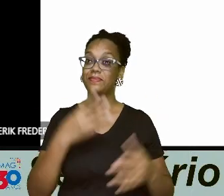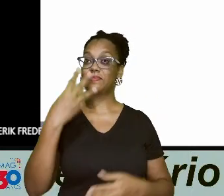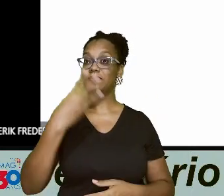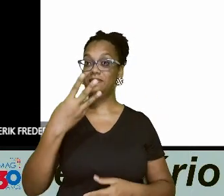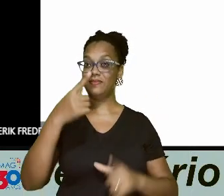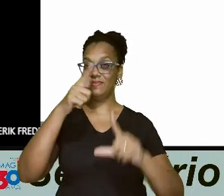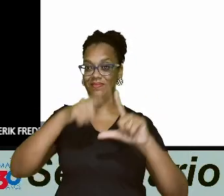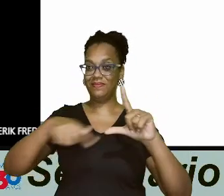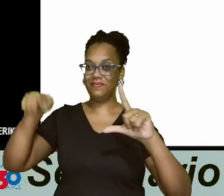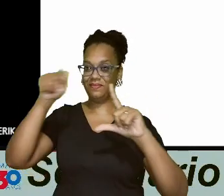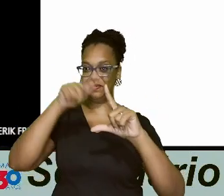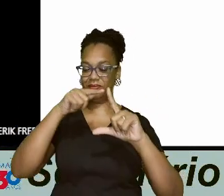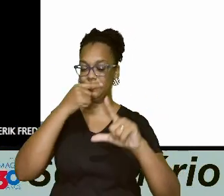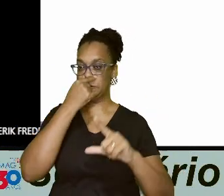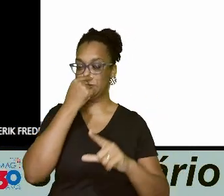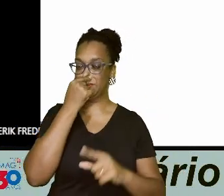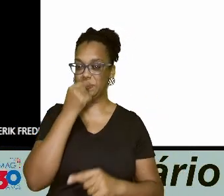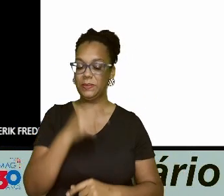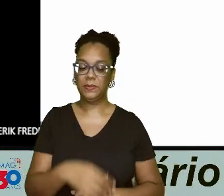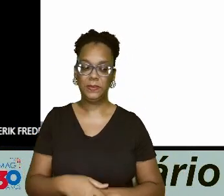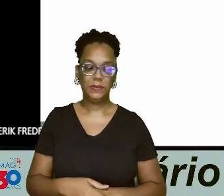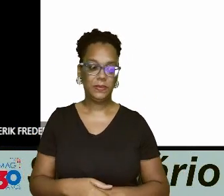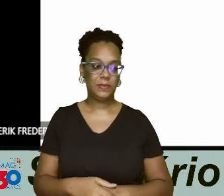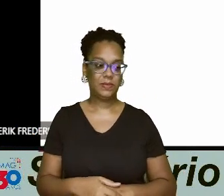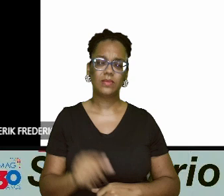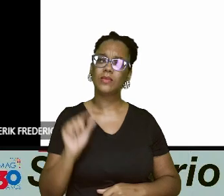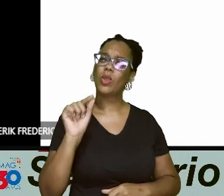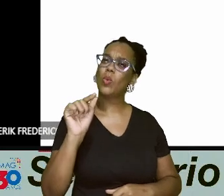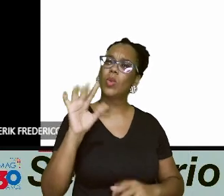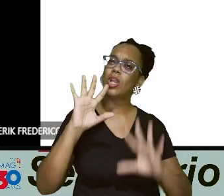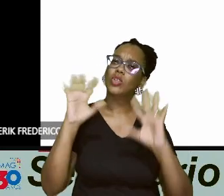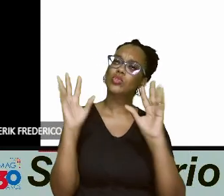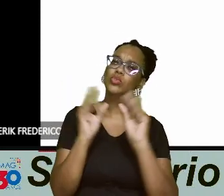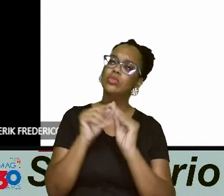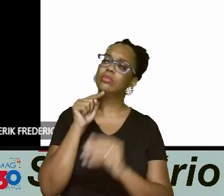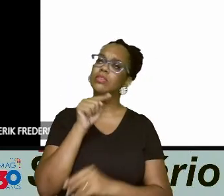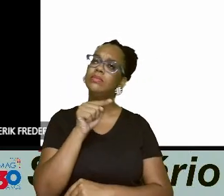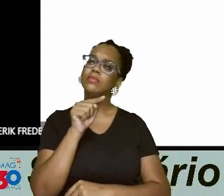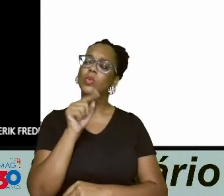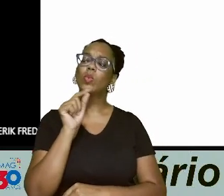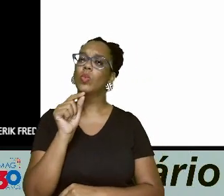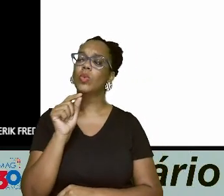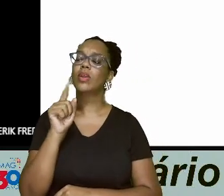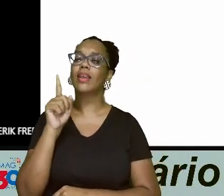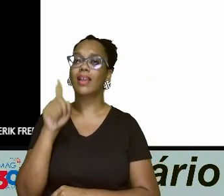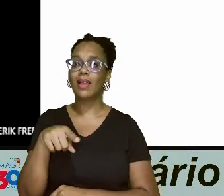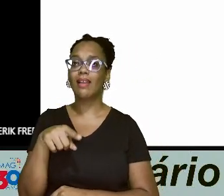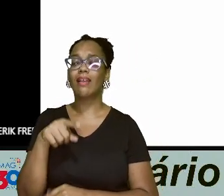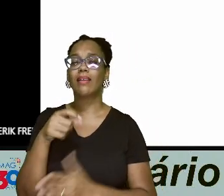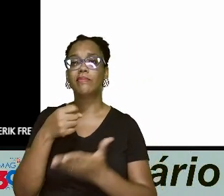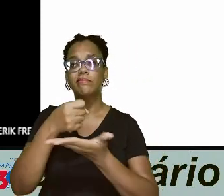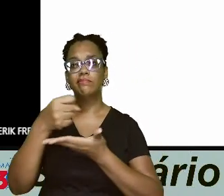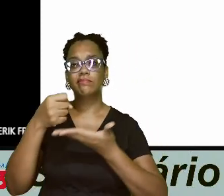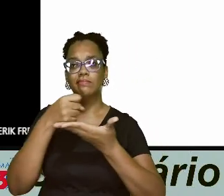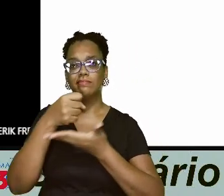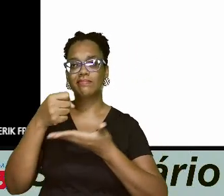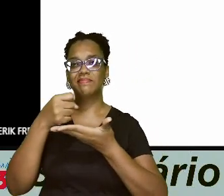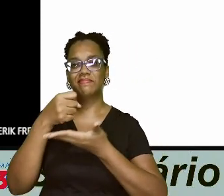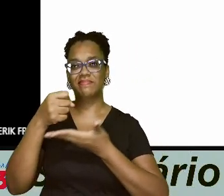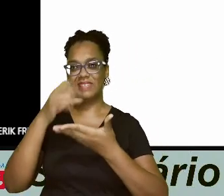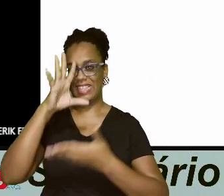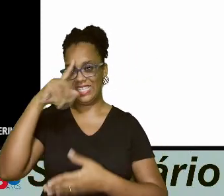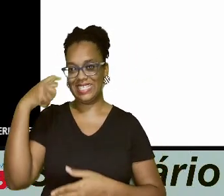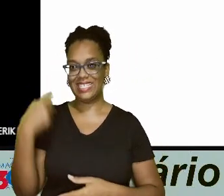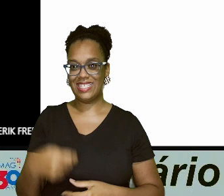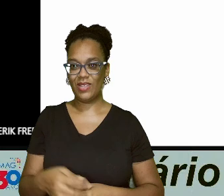né, o que foi resumido seria a fundamentação básica da decisão. Né?